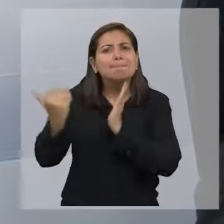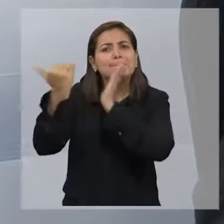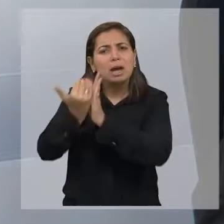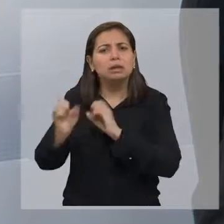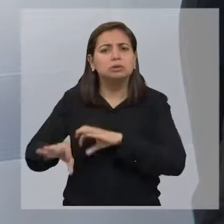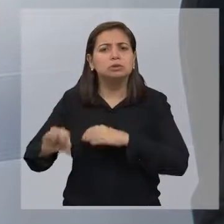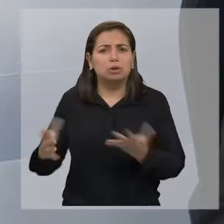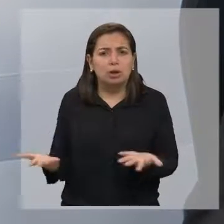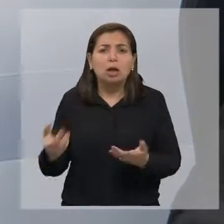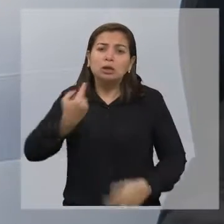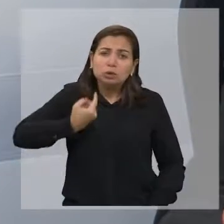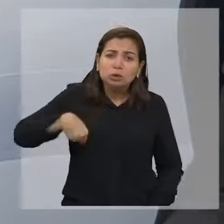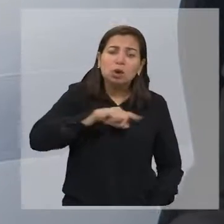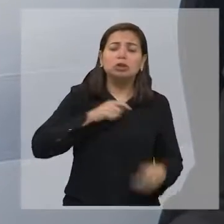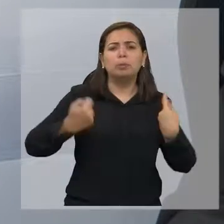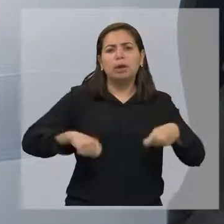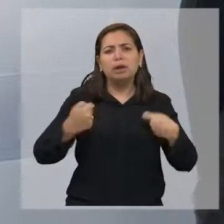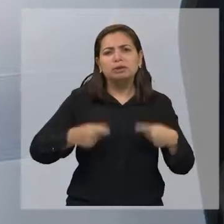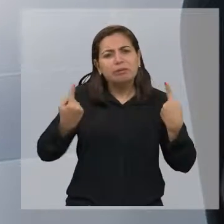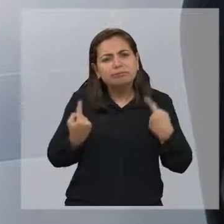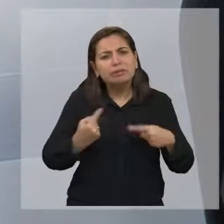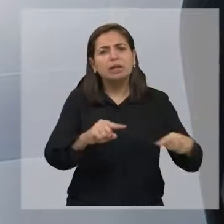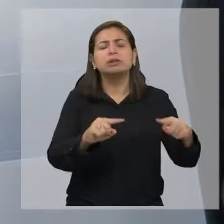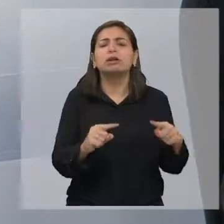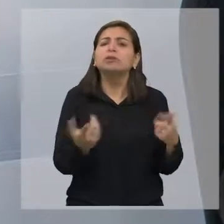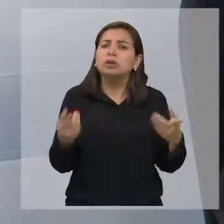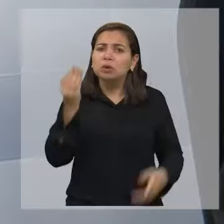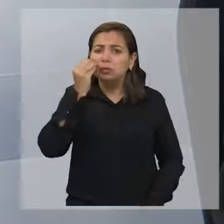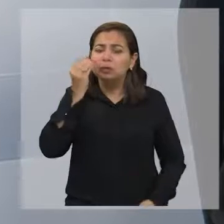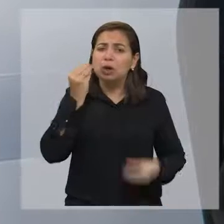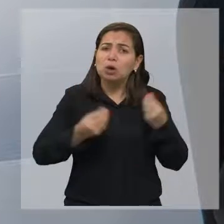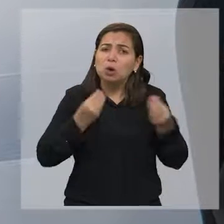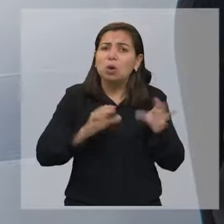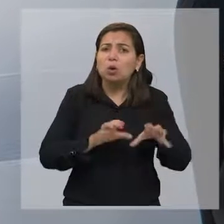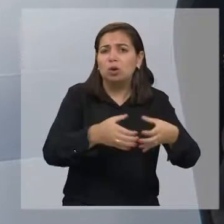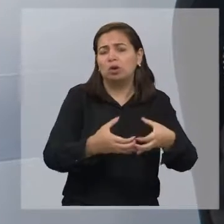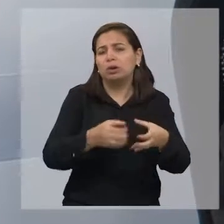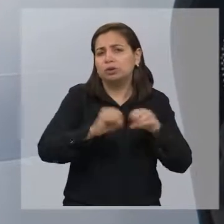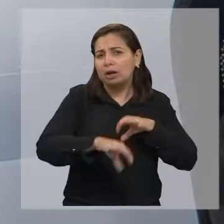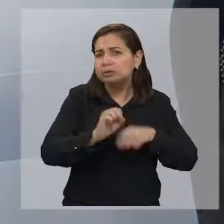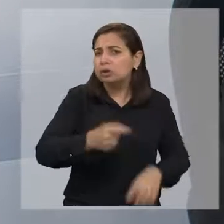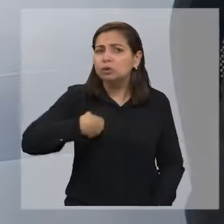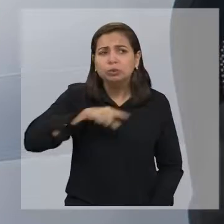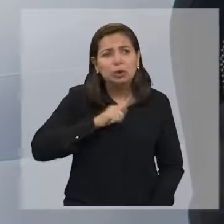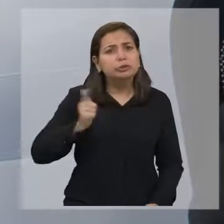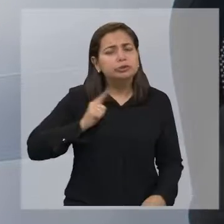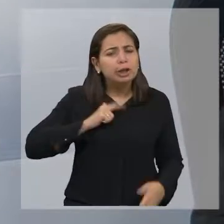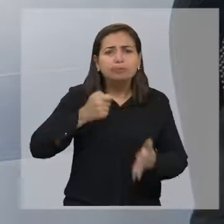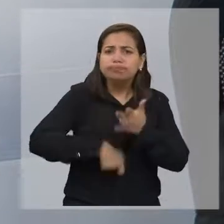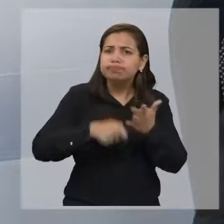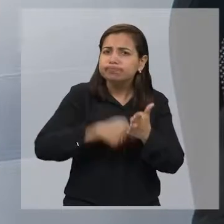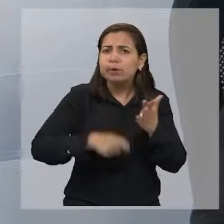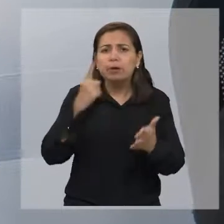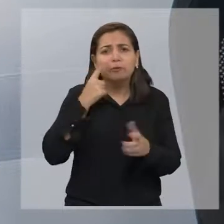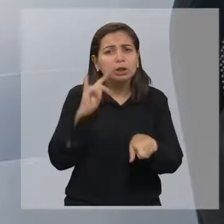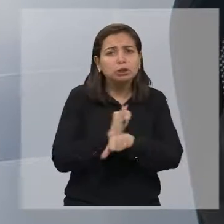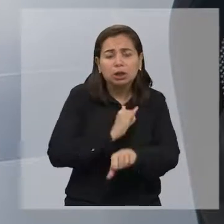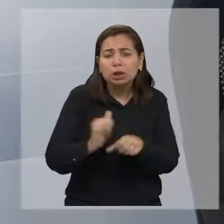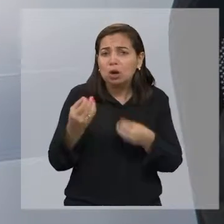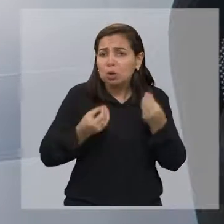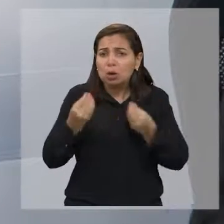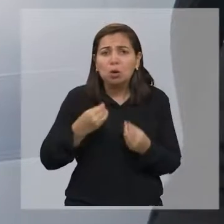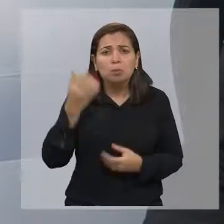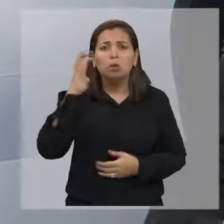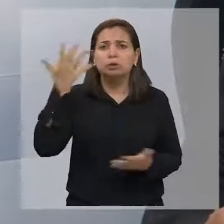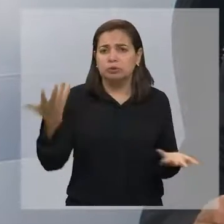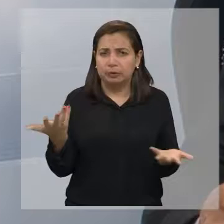um grande desafio que é pauta permanente da Comissão de Educação da Câmara Municipal. Quero destacar aqui, por exemplo,